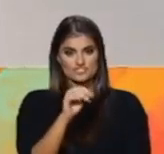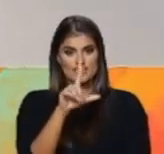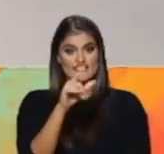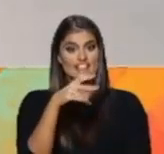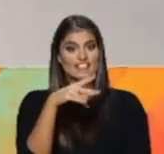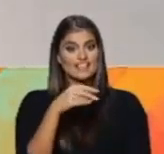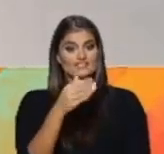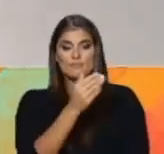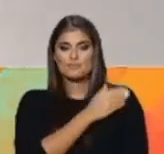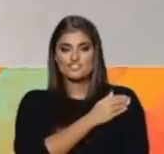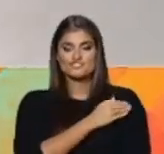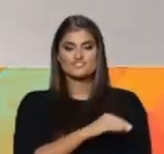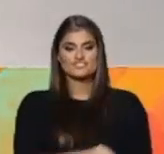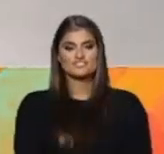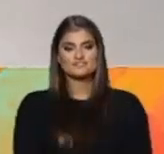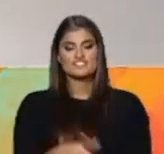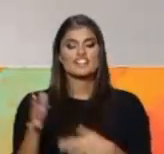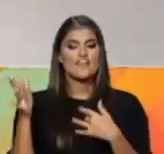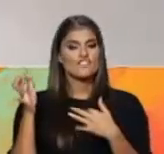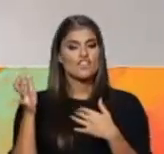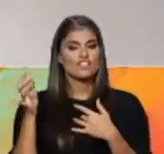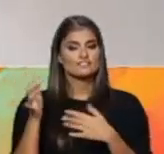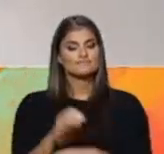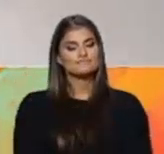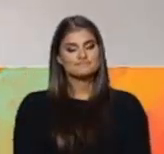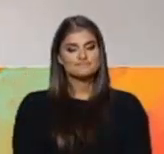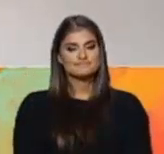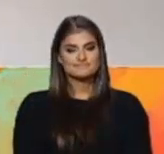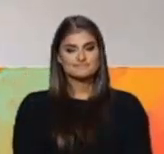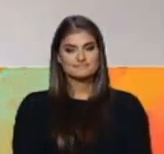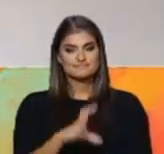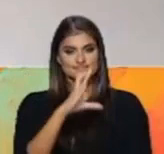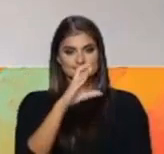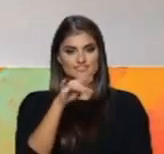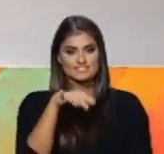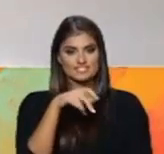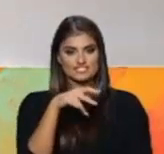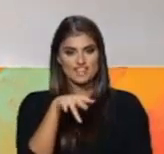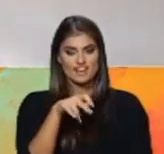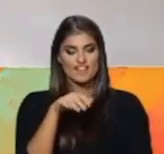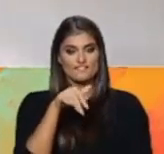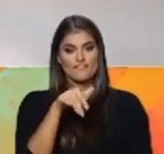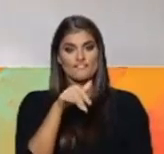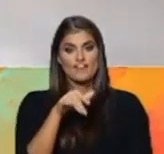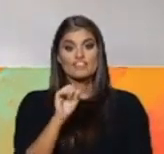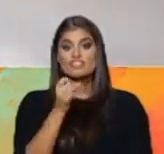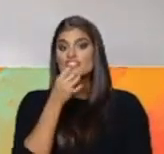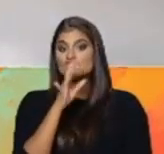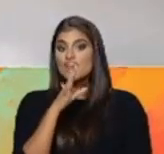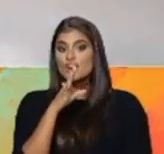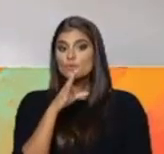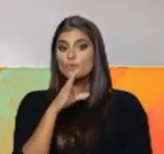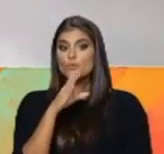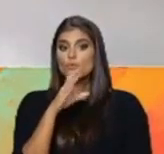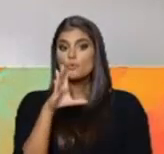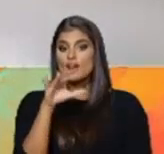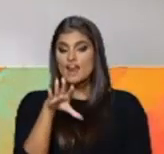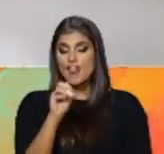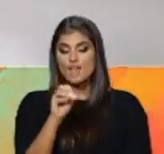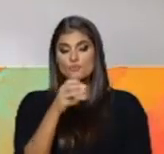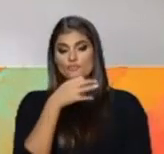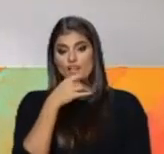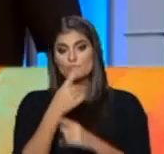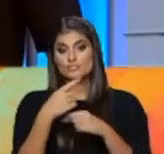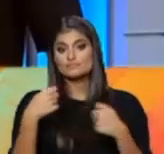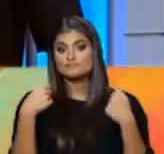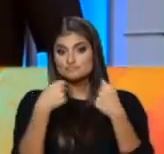Campeões, da viola. Cristiana, vamos dar prioridade ao Augusto, dado que é o teu adversário